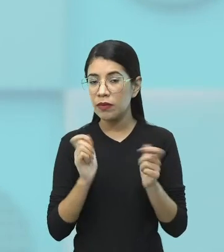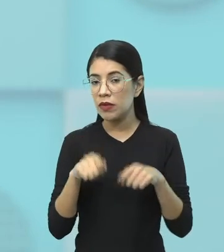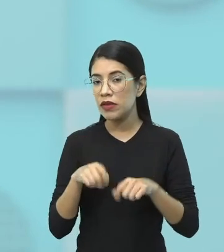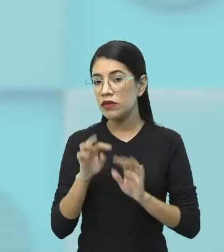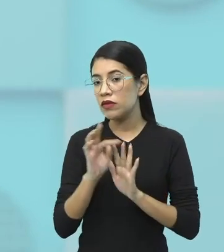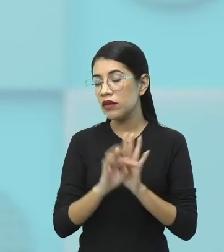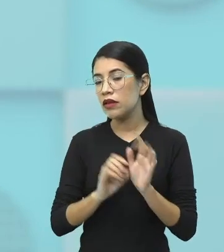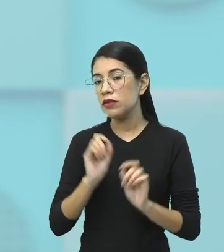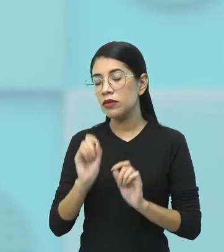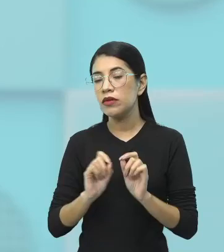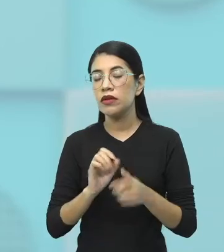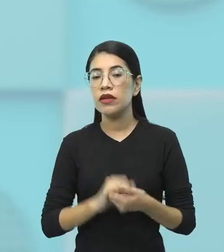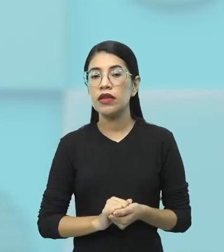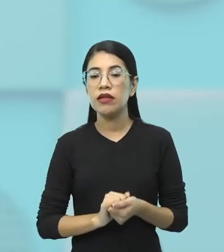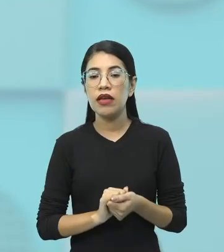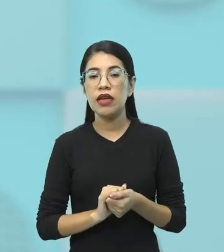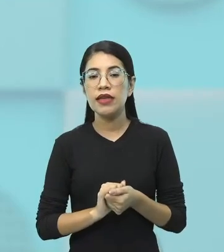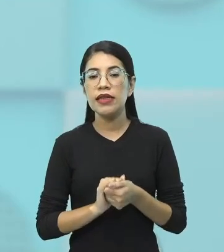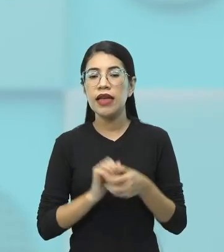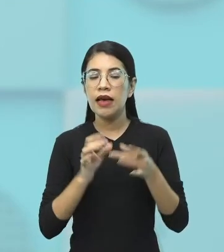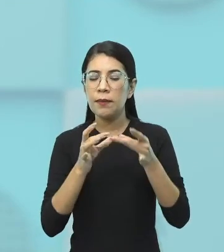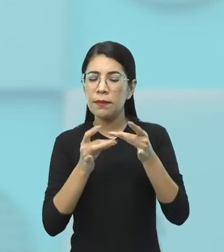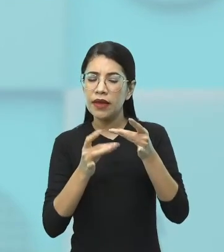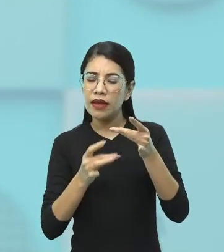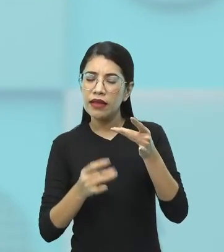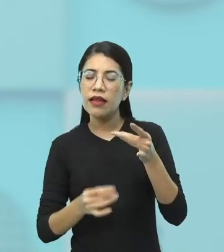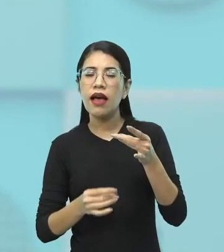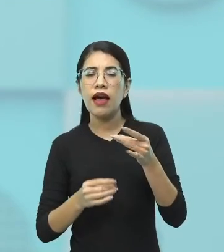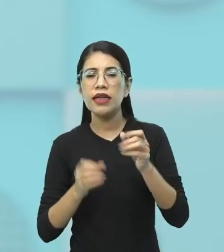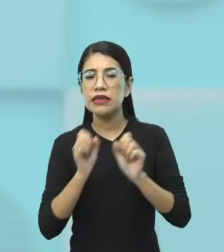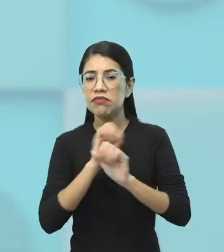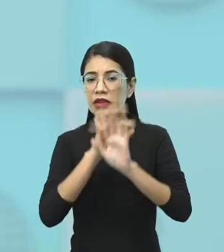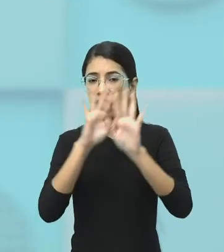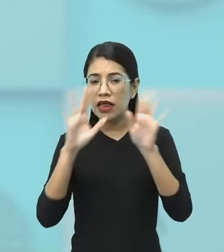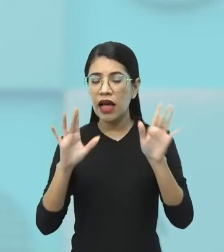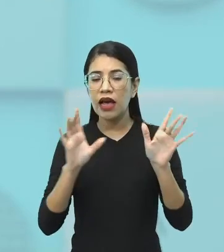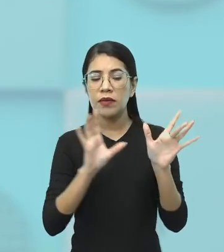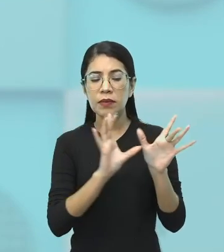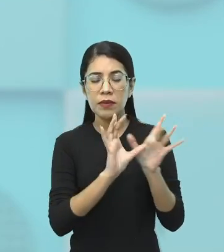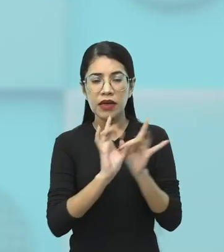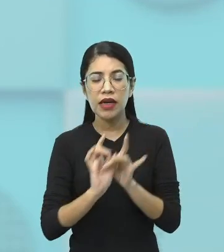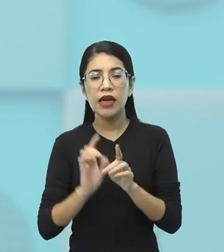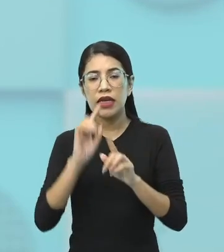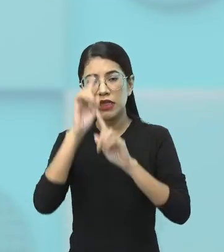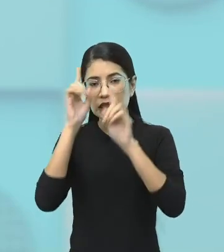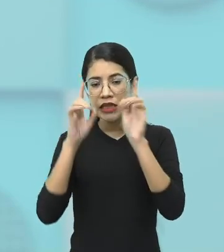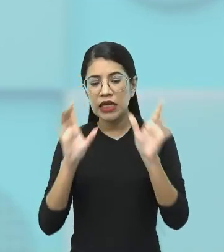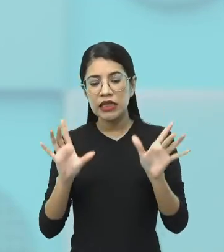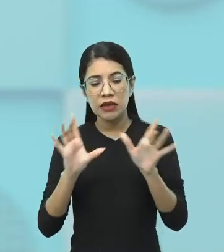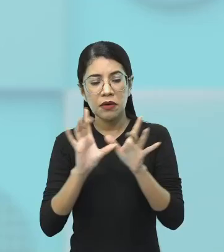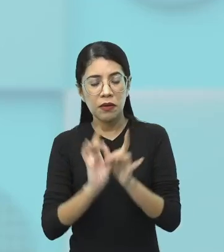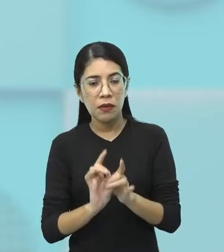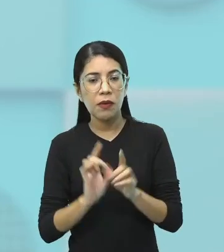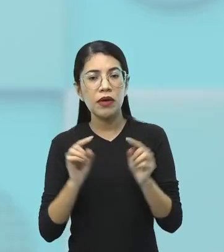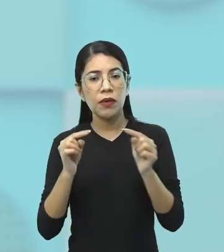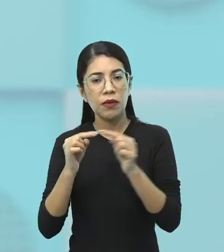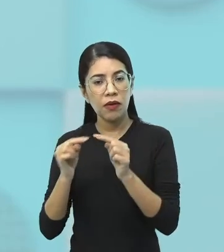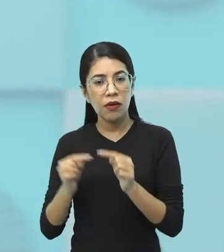ele tenha, né, uma fluição aí das ideias, que as ideias elas estejam encaixadas, que a gente não fale,